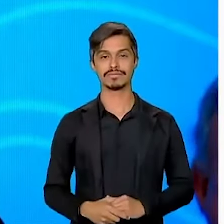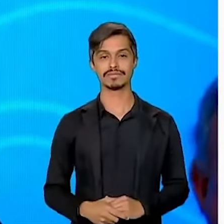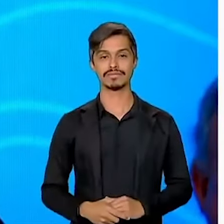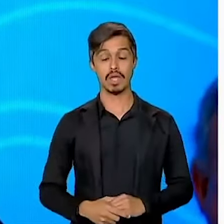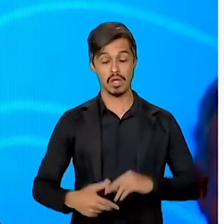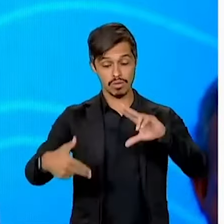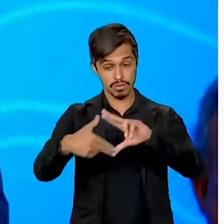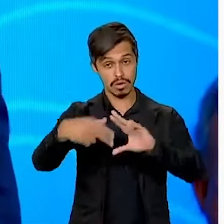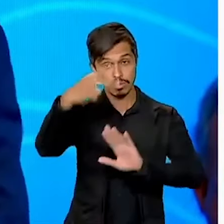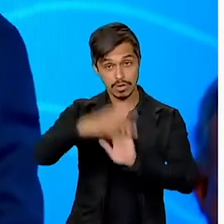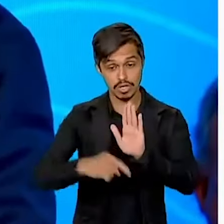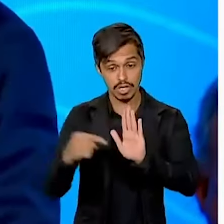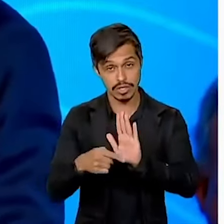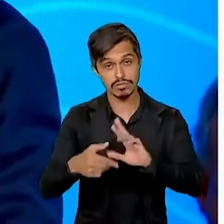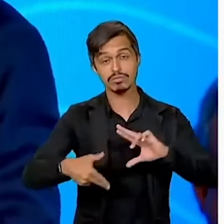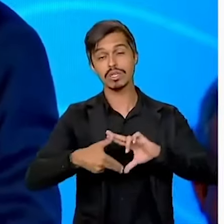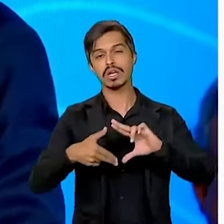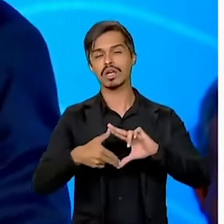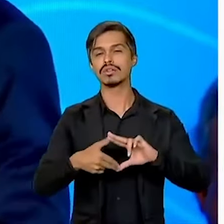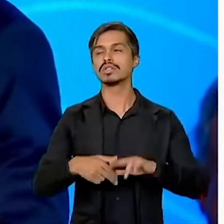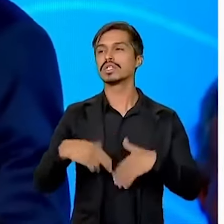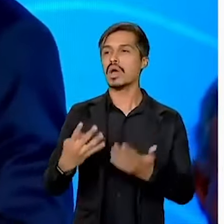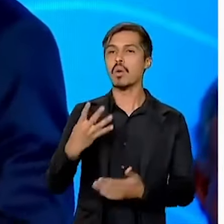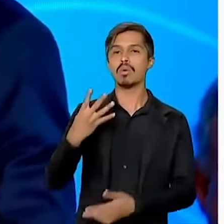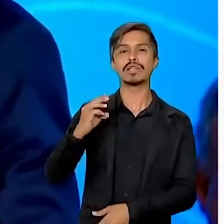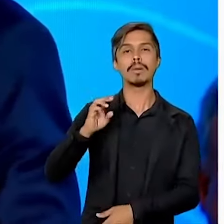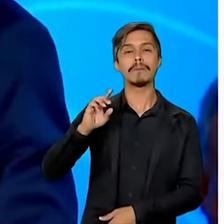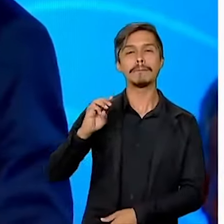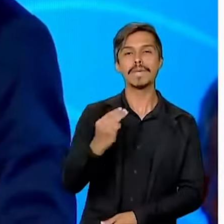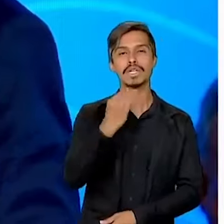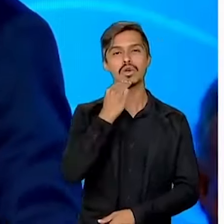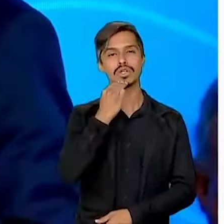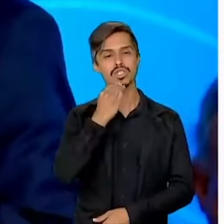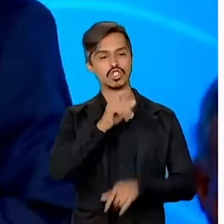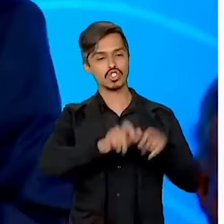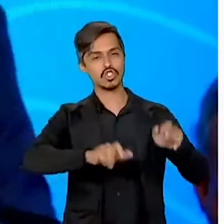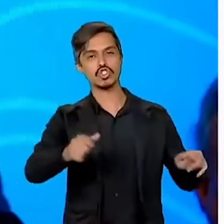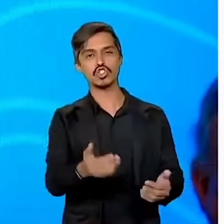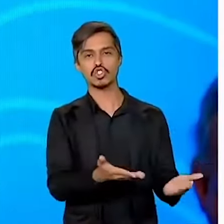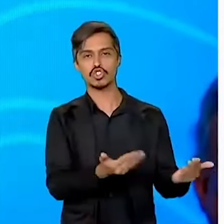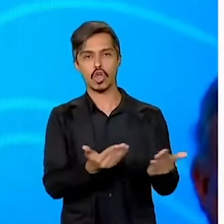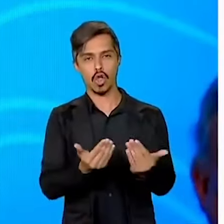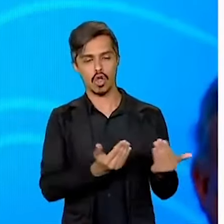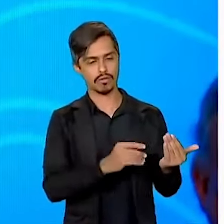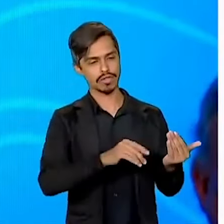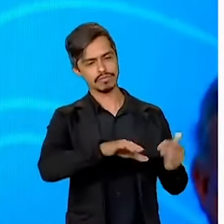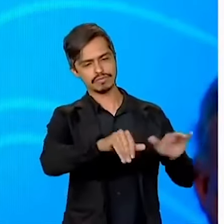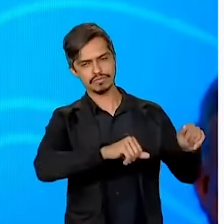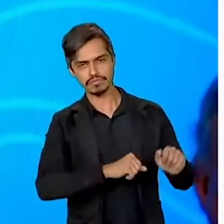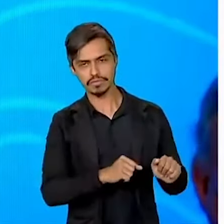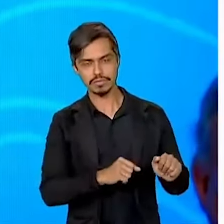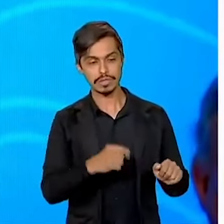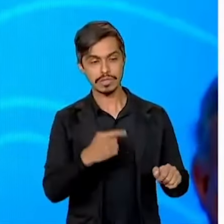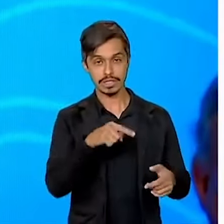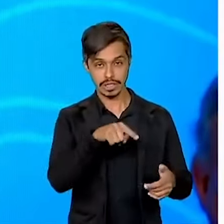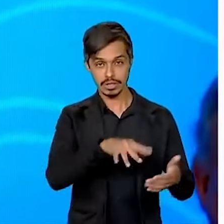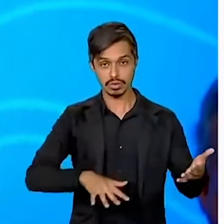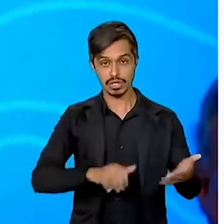Pé de meia vai envolver quase 4 milhões de jovens que estão, sabe, no Cade